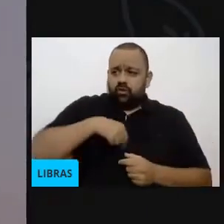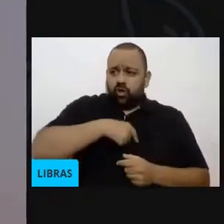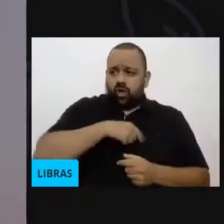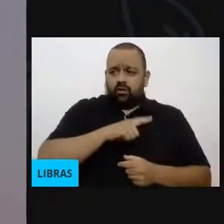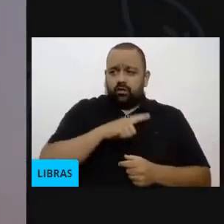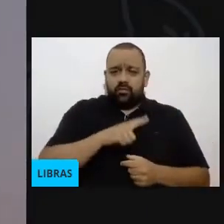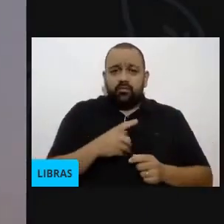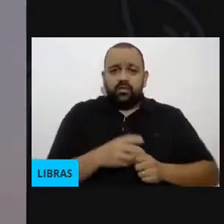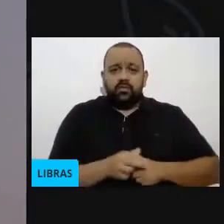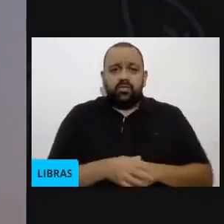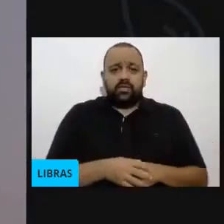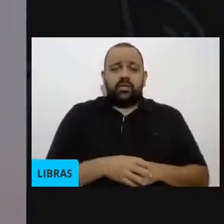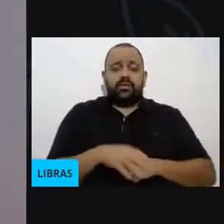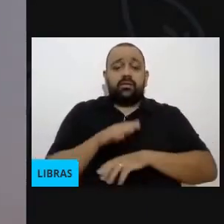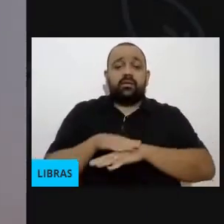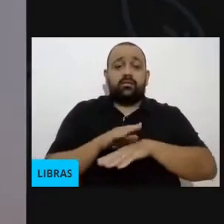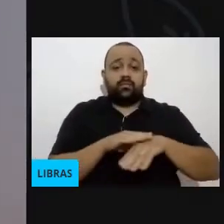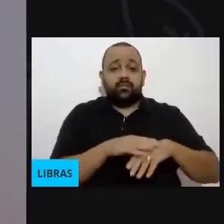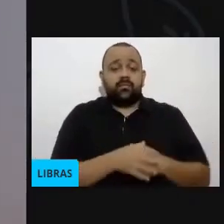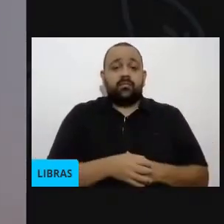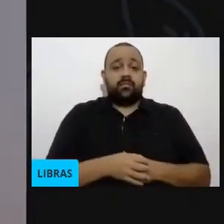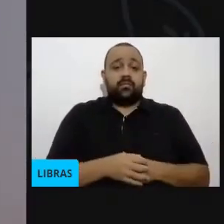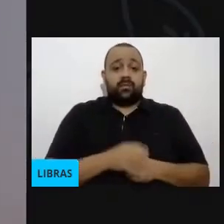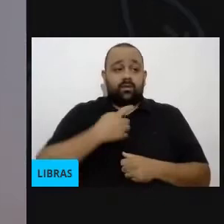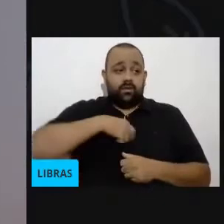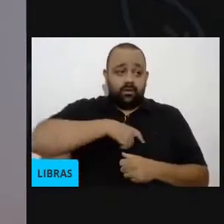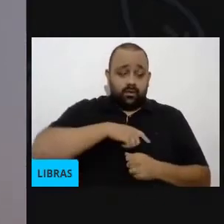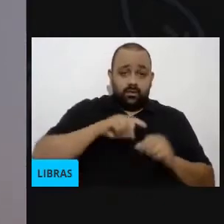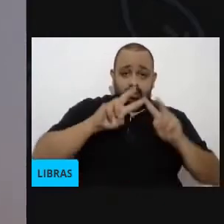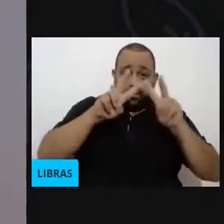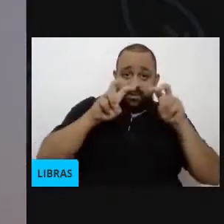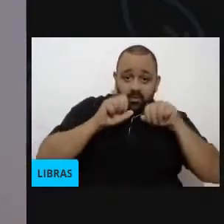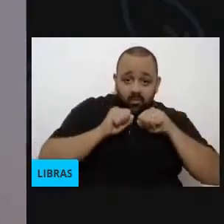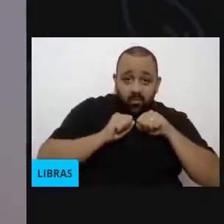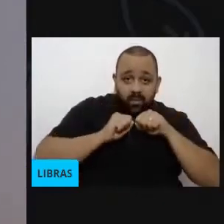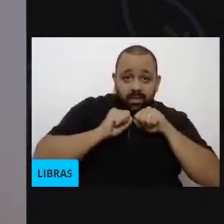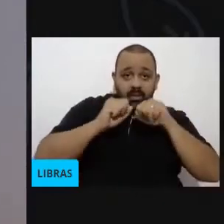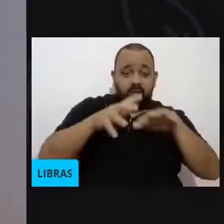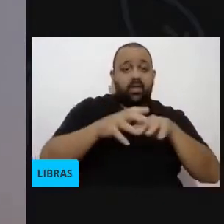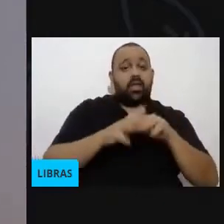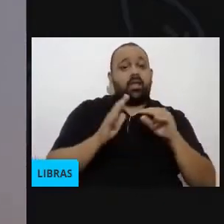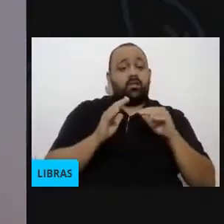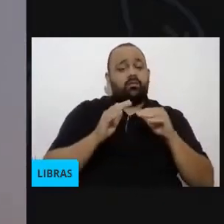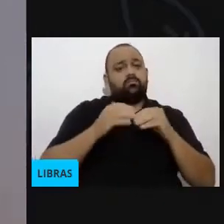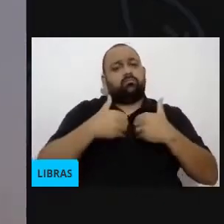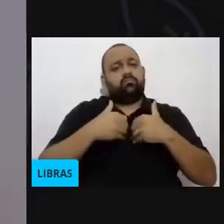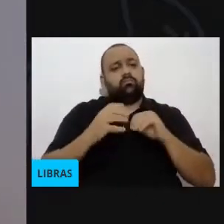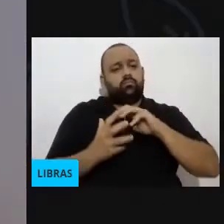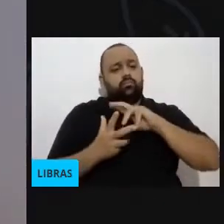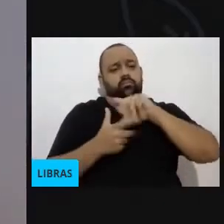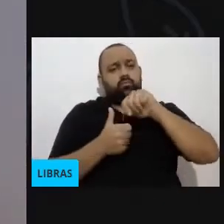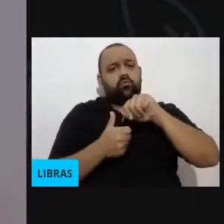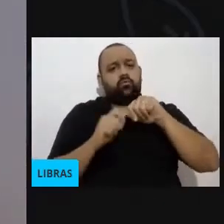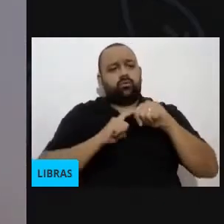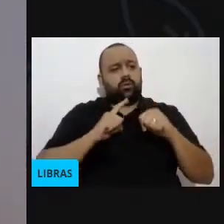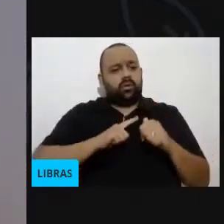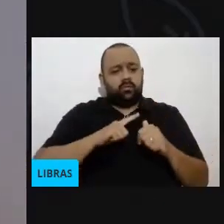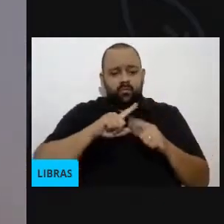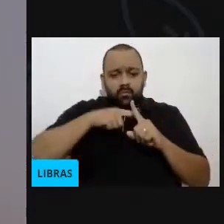né? A gente vive quase uma pandemia de autismo no mundo, as taxas vão aumentando cada vez